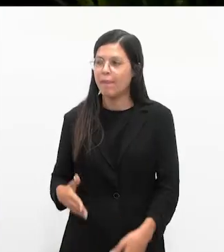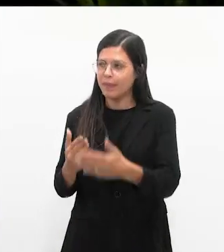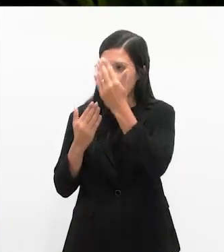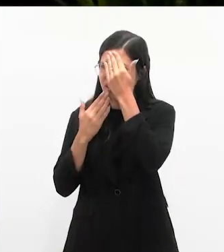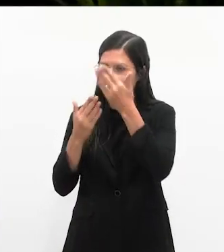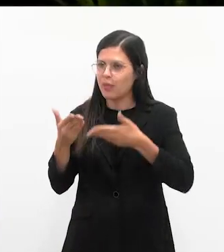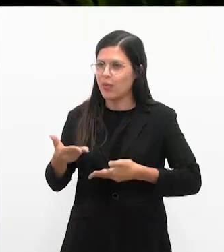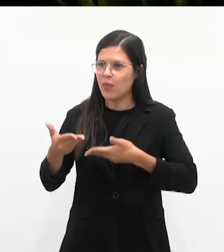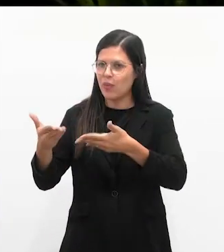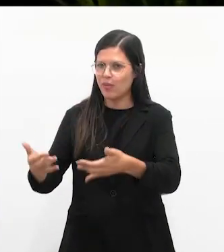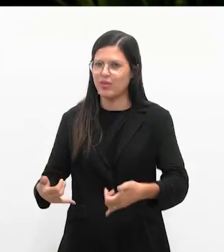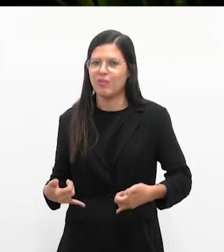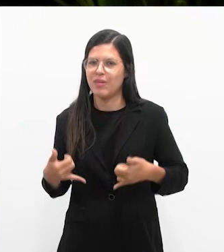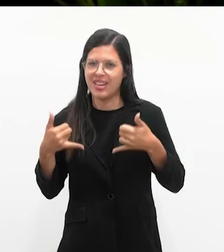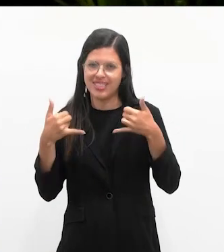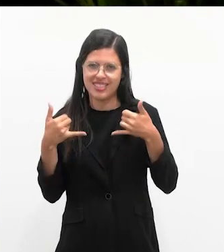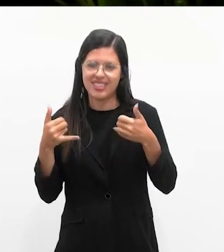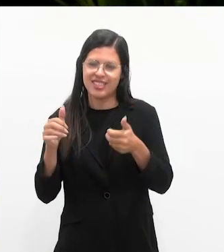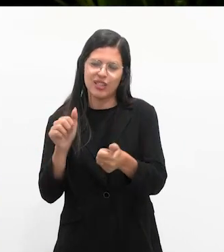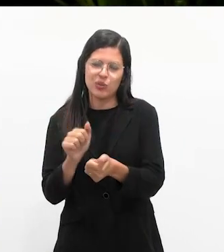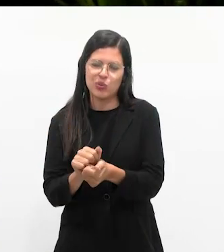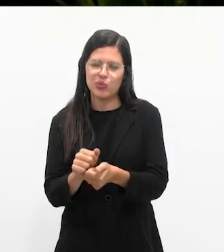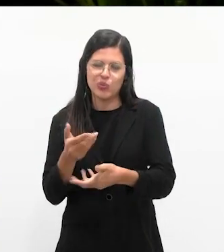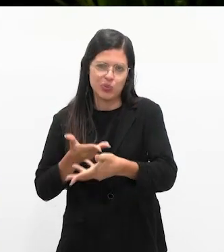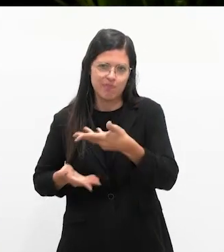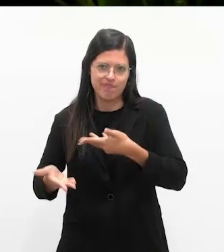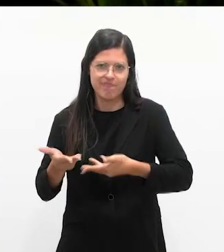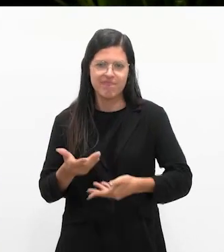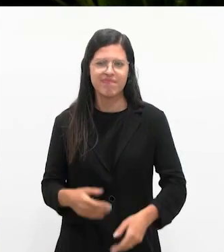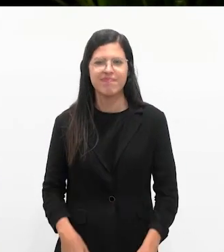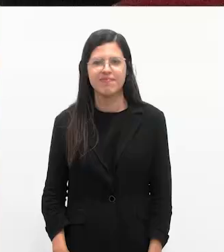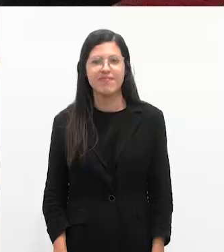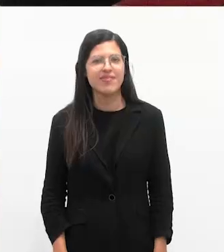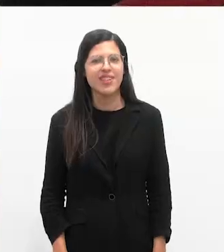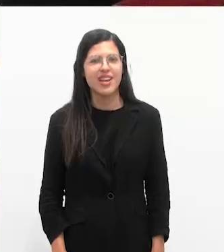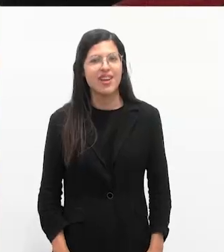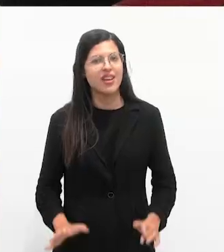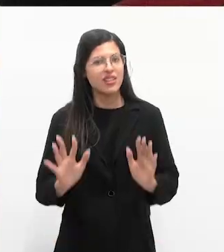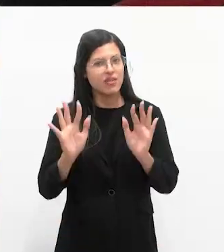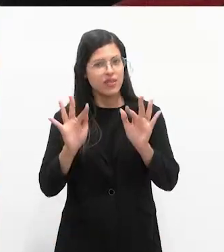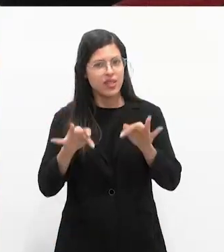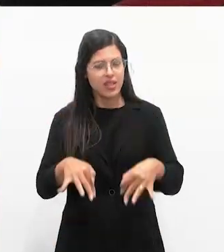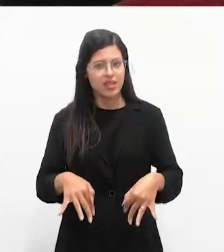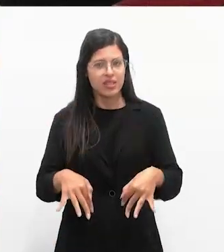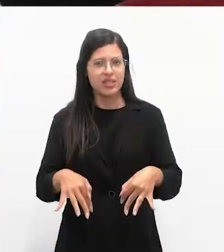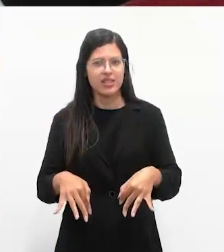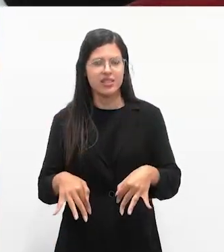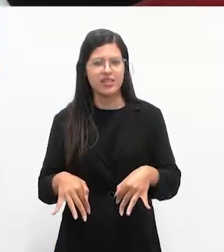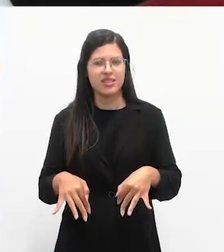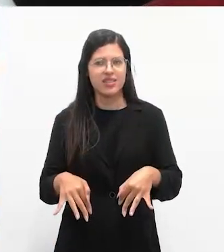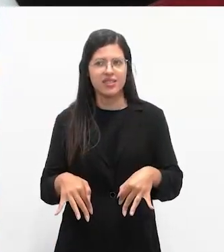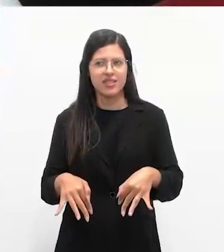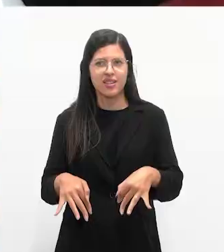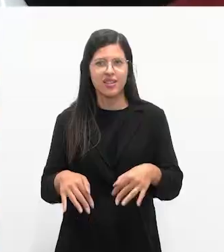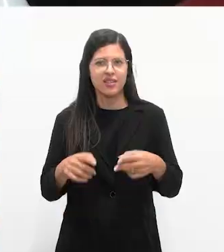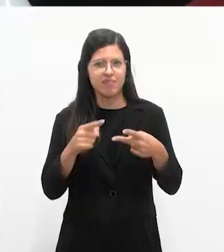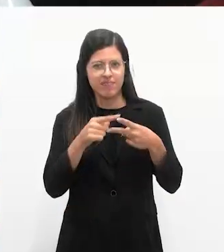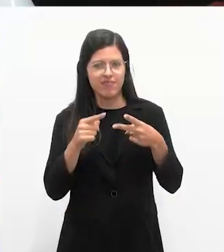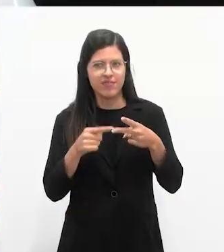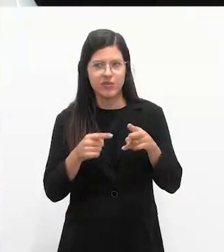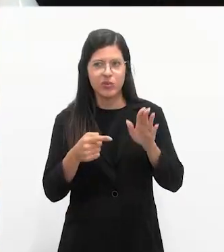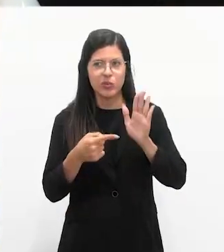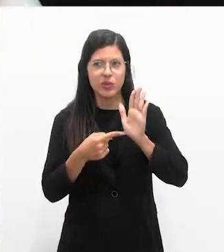pelo convite e é uma honra estar aqui sempre partilhando com você. E aqui nós encerramos essas